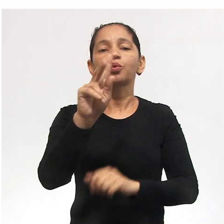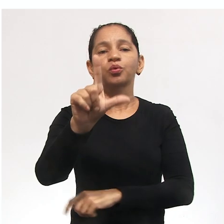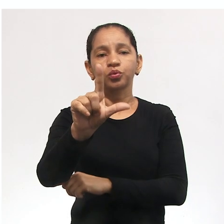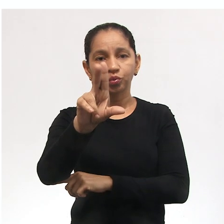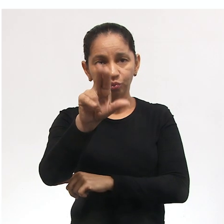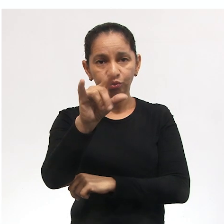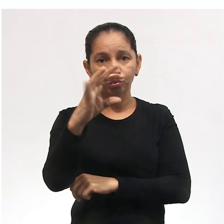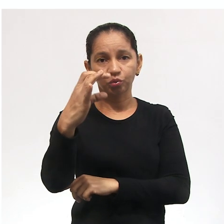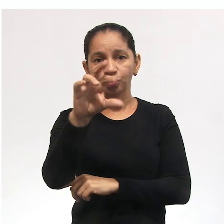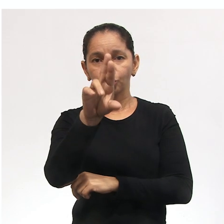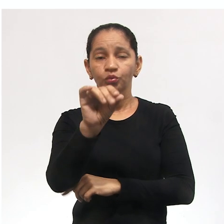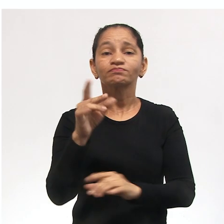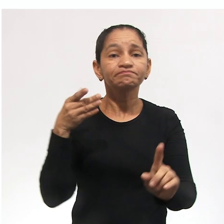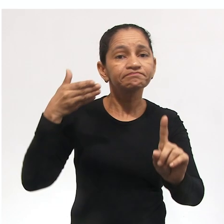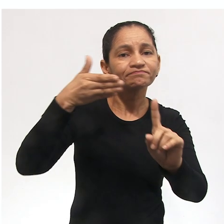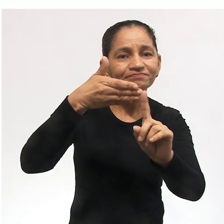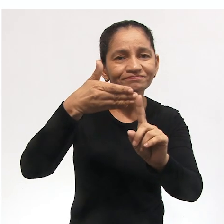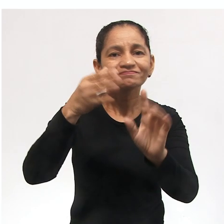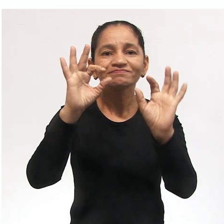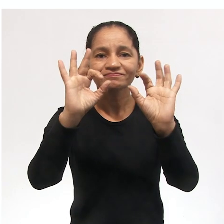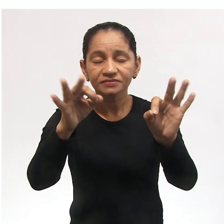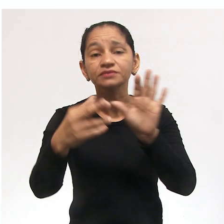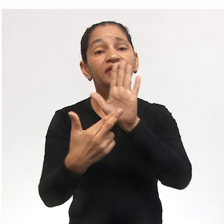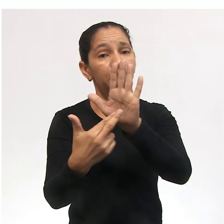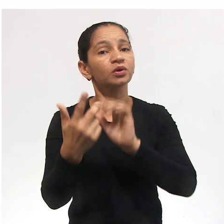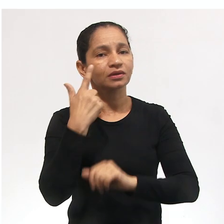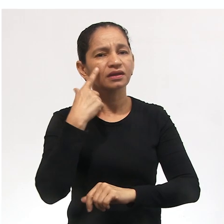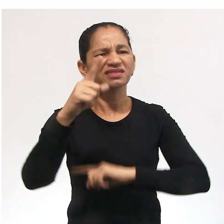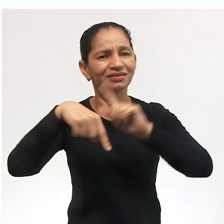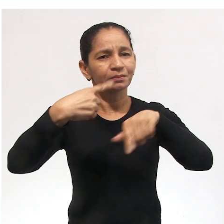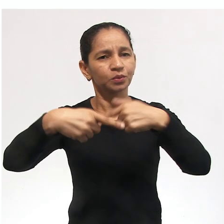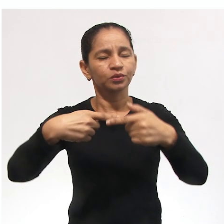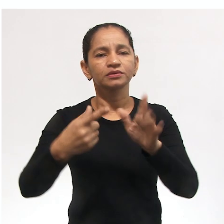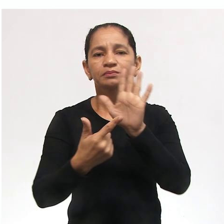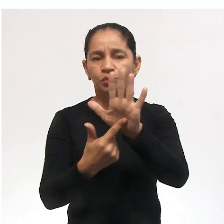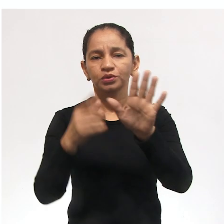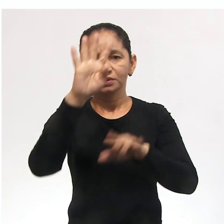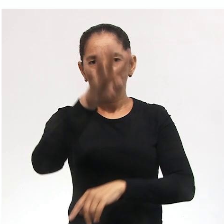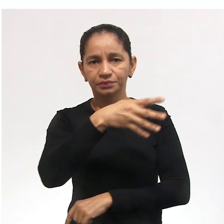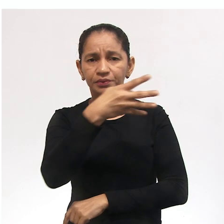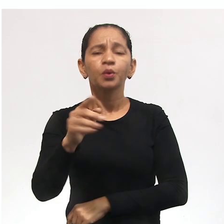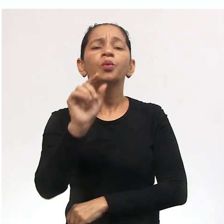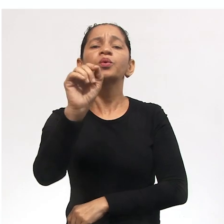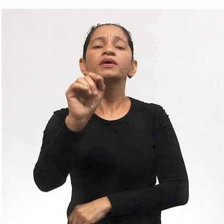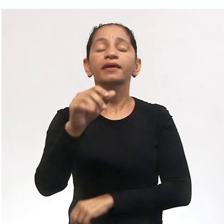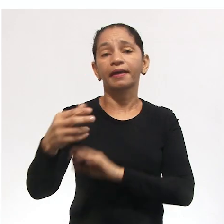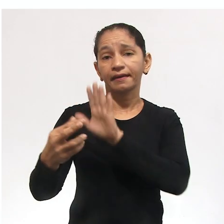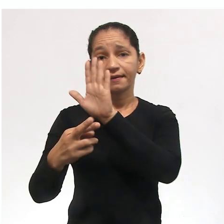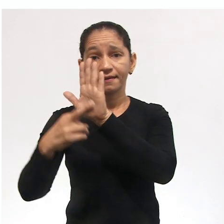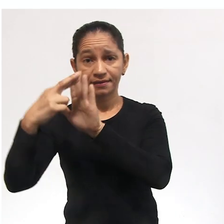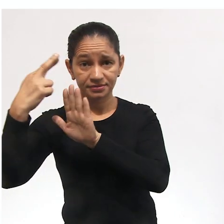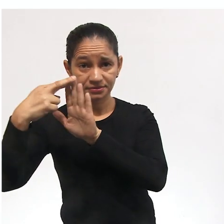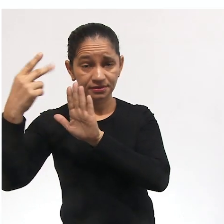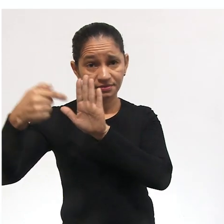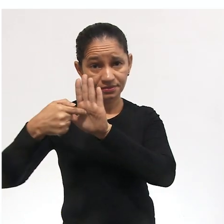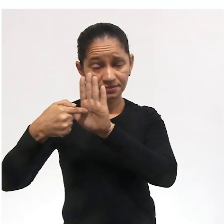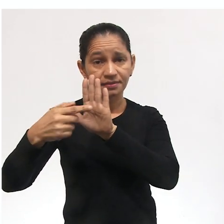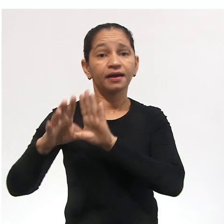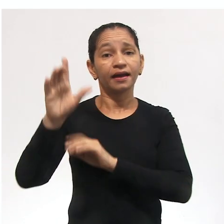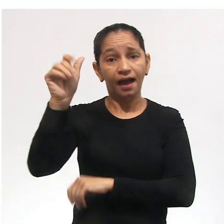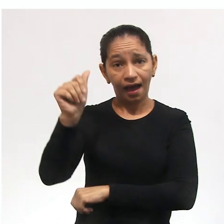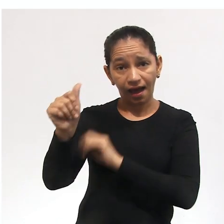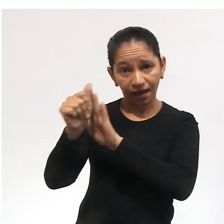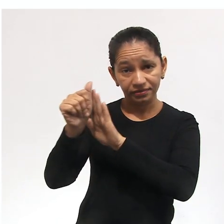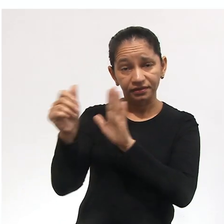já já isso, essa representação, tá, pessoal? Então, receita, pessoal. O que é receita? Então, aqui são os conceitos fundamentais que a gente